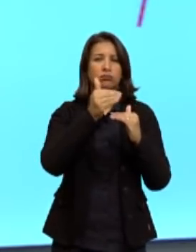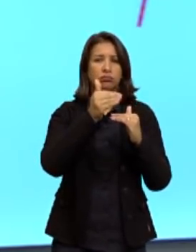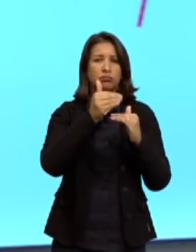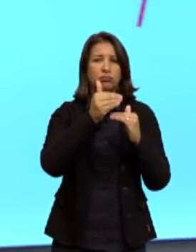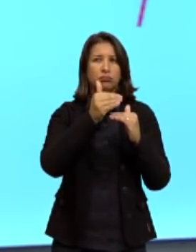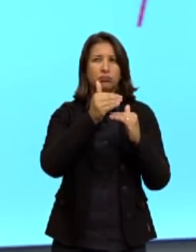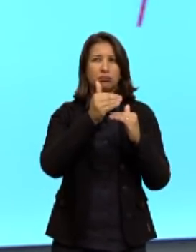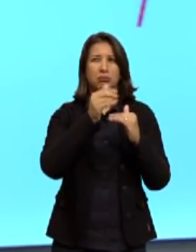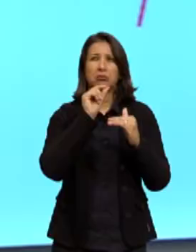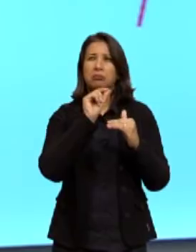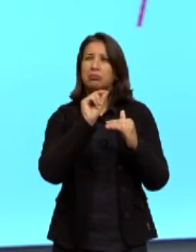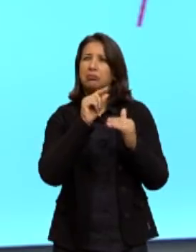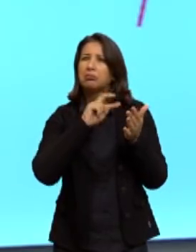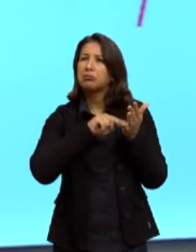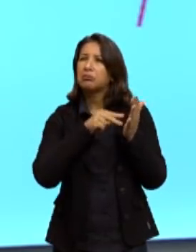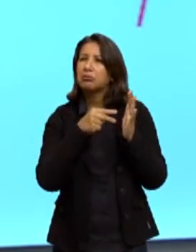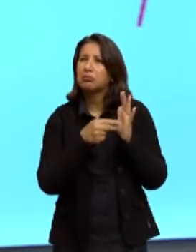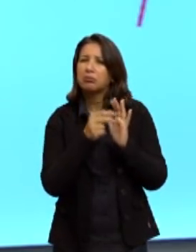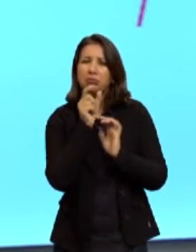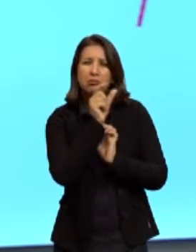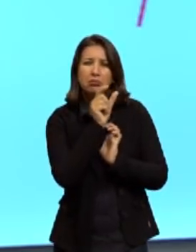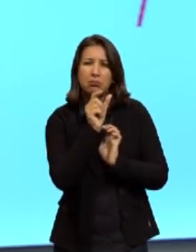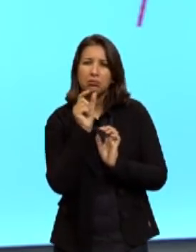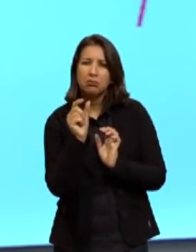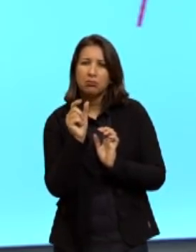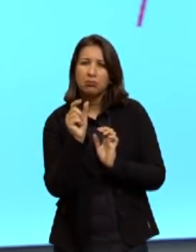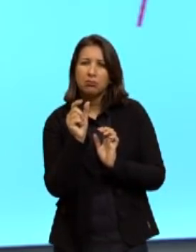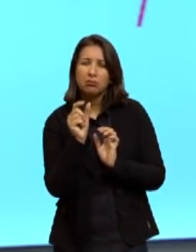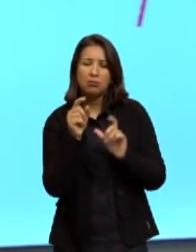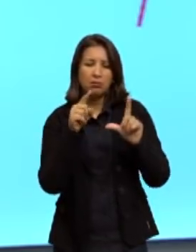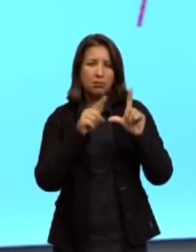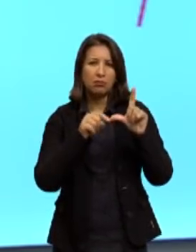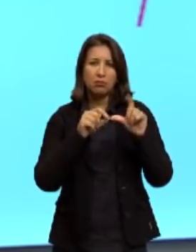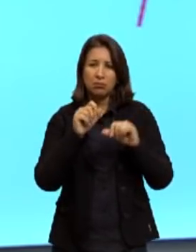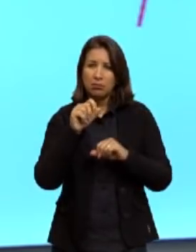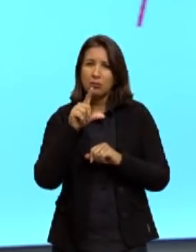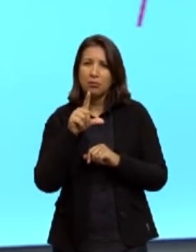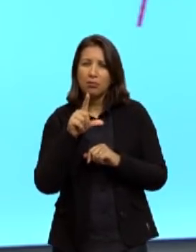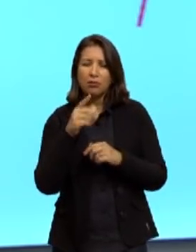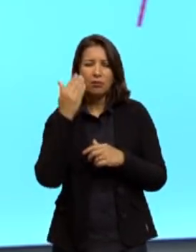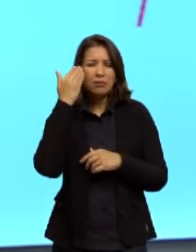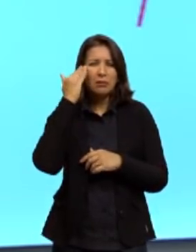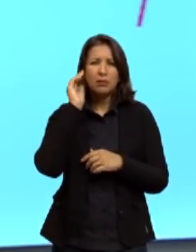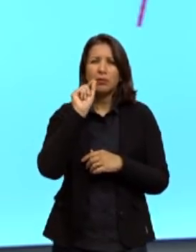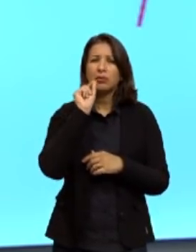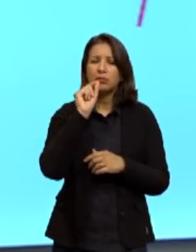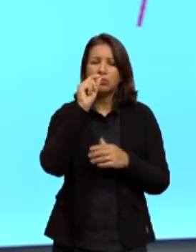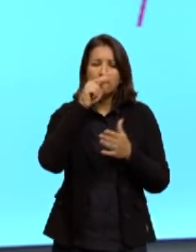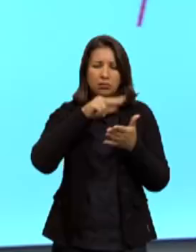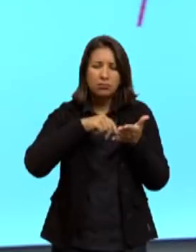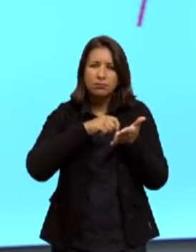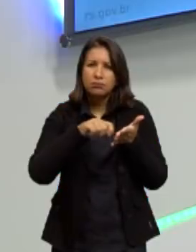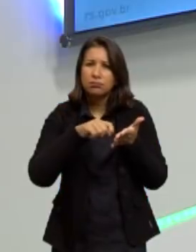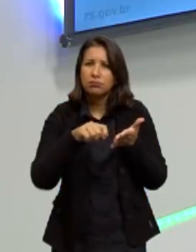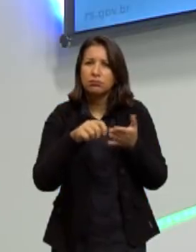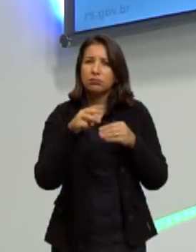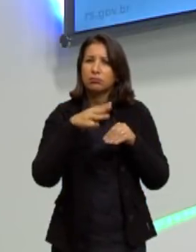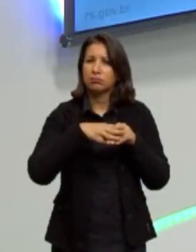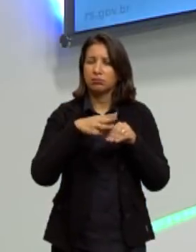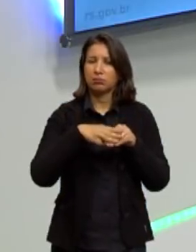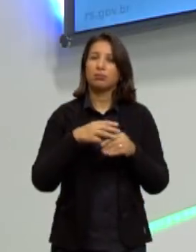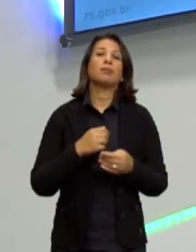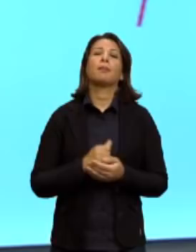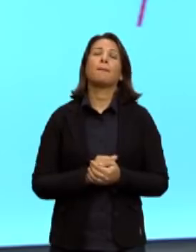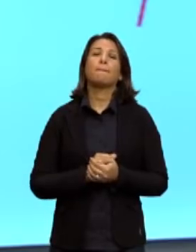aposta fazer aqui do lado das letras maiúsculas a então vamos entender o que está escrito na matemática